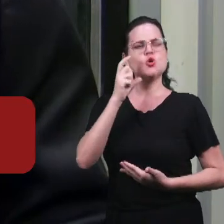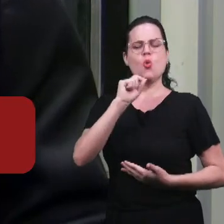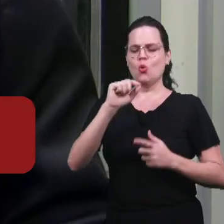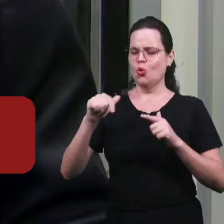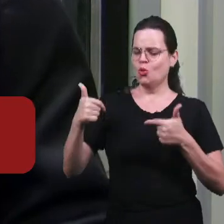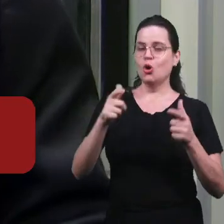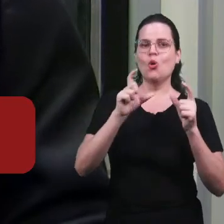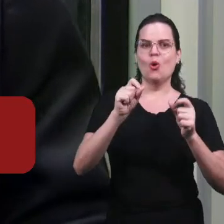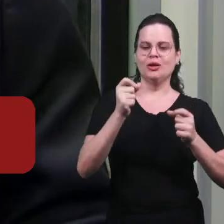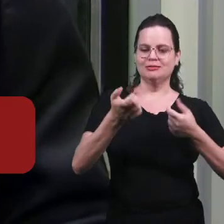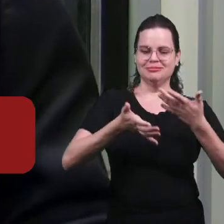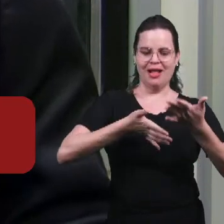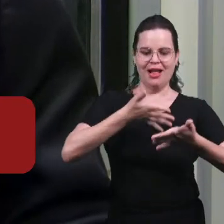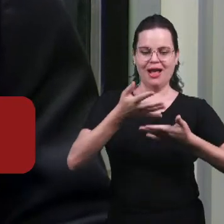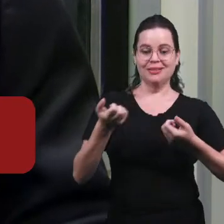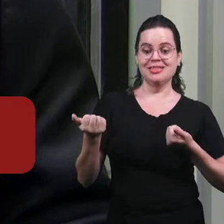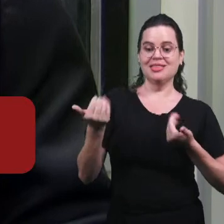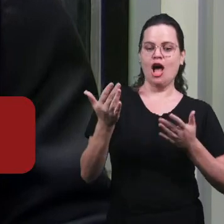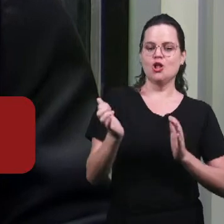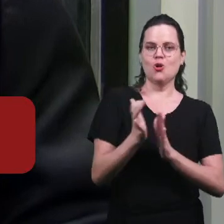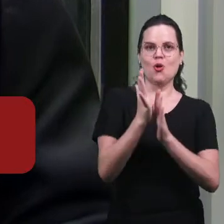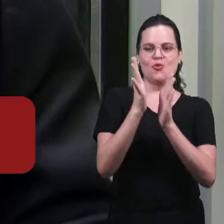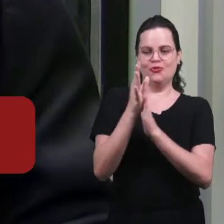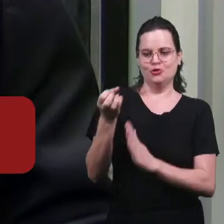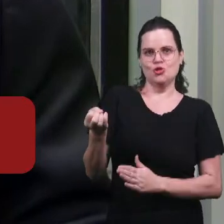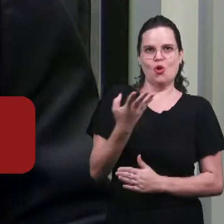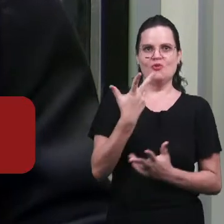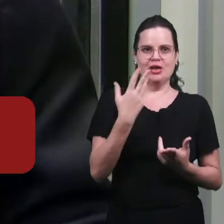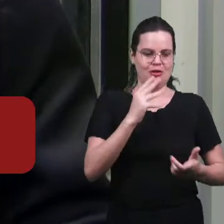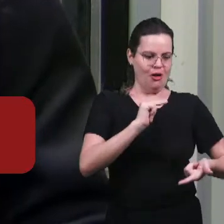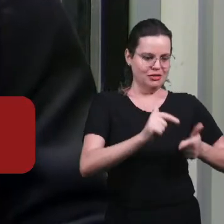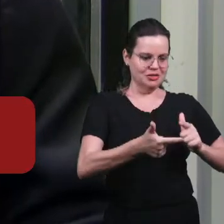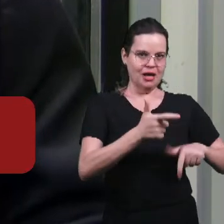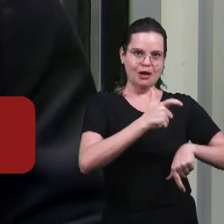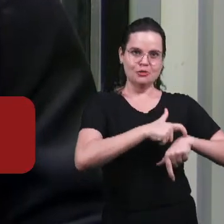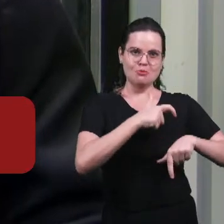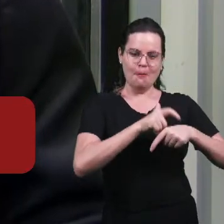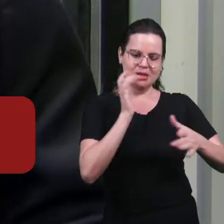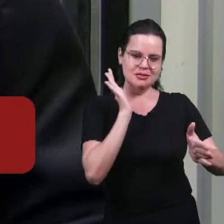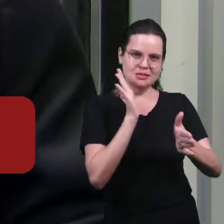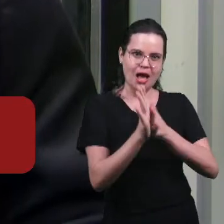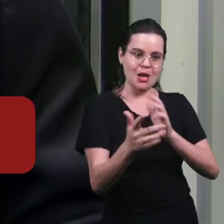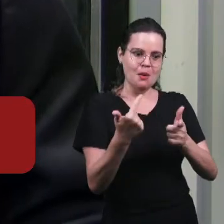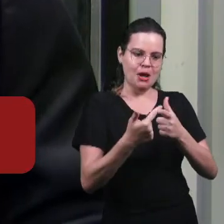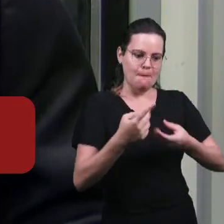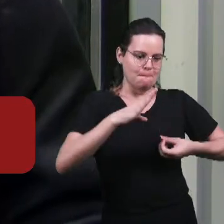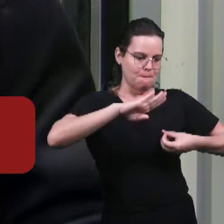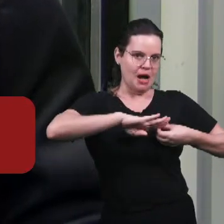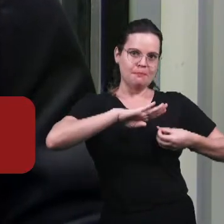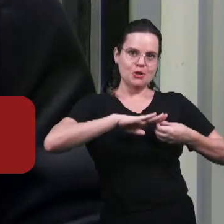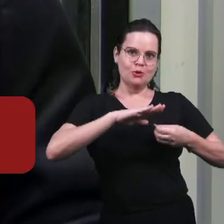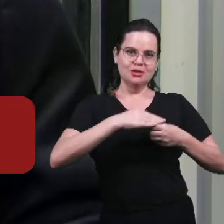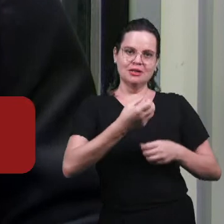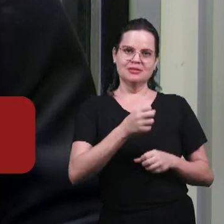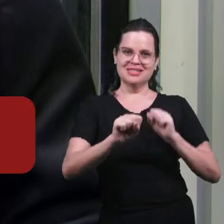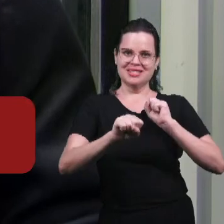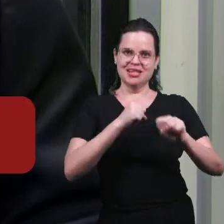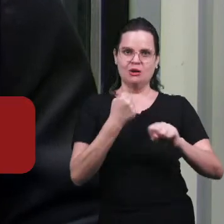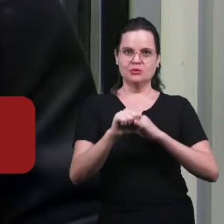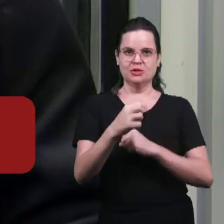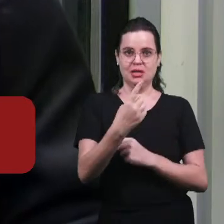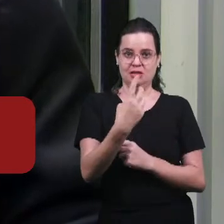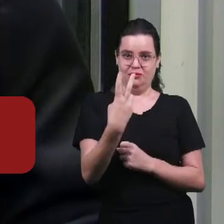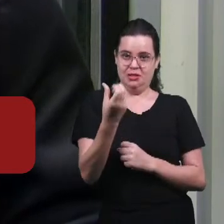seus lábios, né? Isso aconteceu com Israel, aconteceu na saída, né? Israel lá da Babilônia, o Salmo 126 registra isso. E